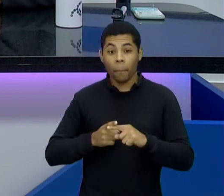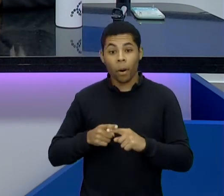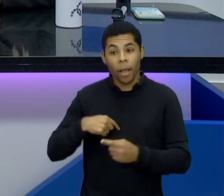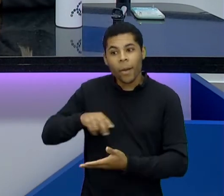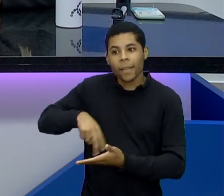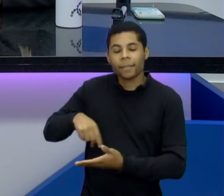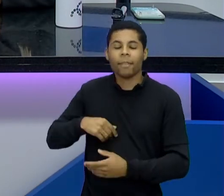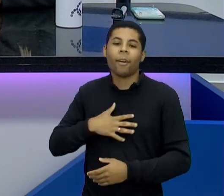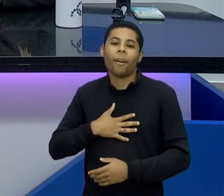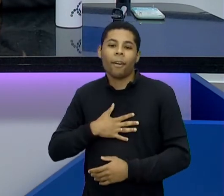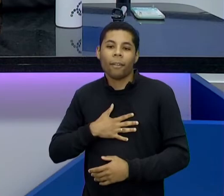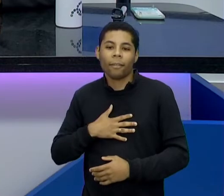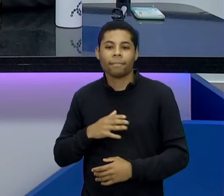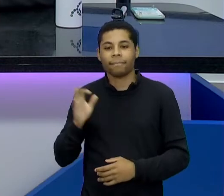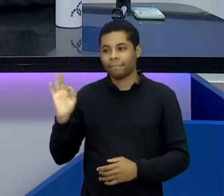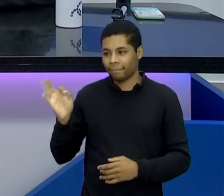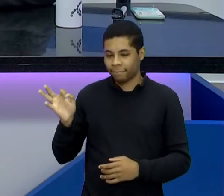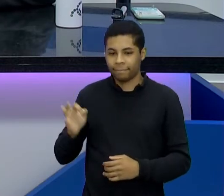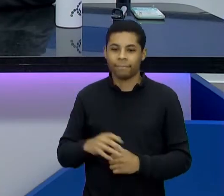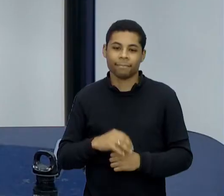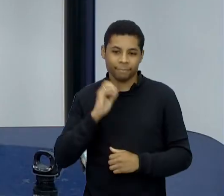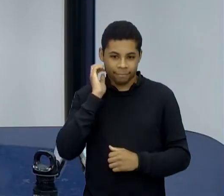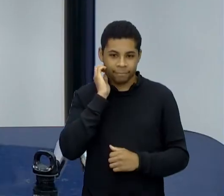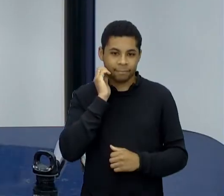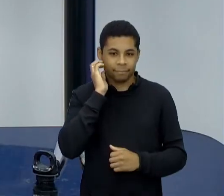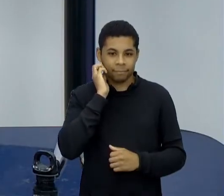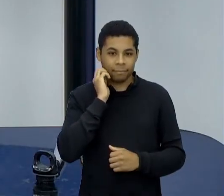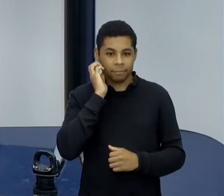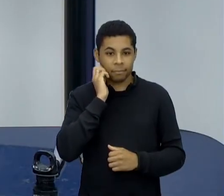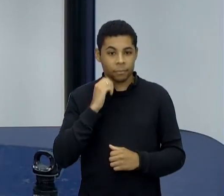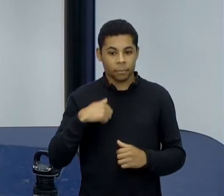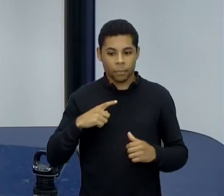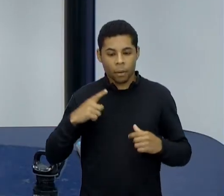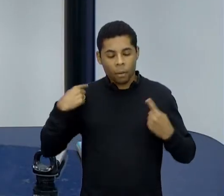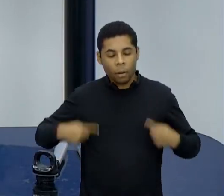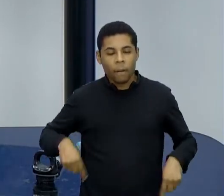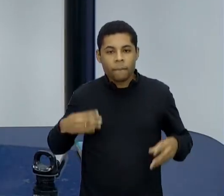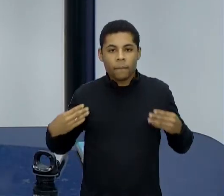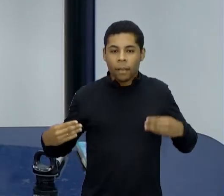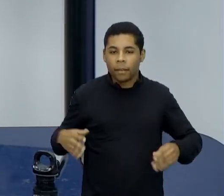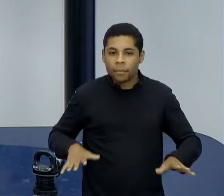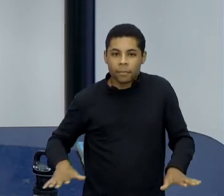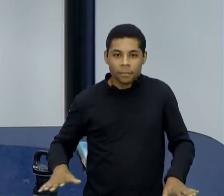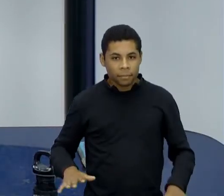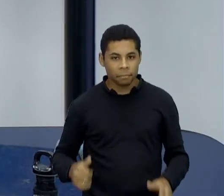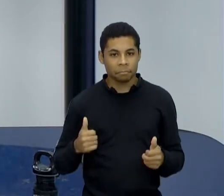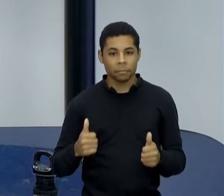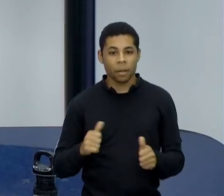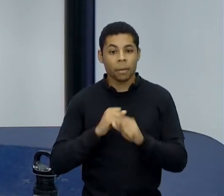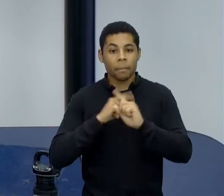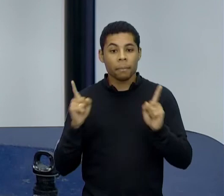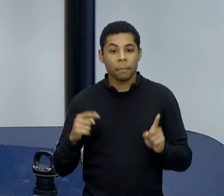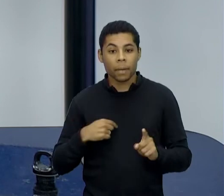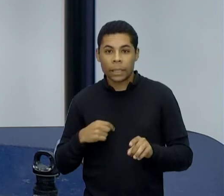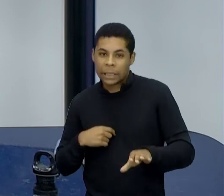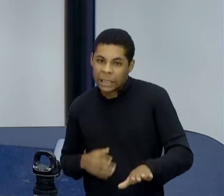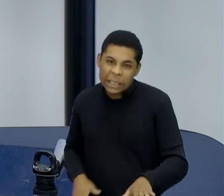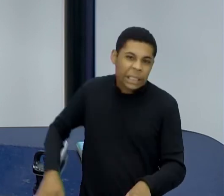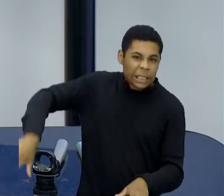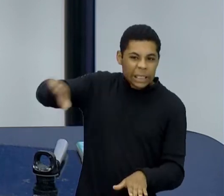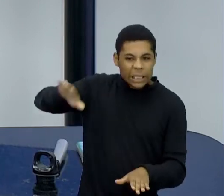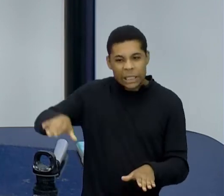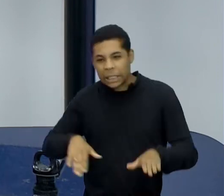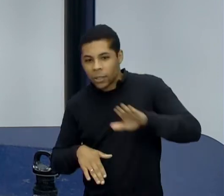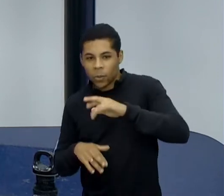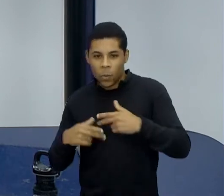dança. Ah, é verdade, é verdade. Então, eu tenho a flexibilidade que eles precisam, eu só não tenho o poder da acrobacia. Uhum.